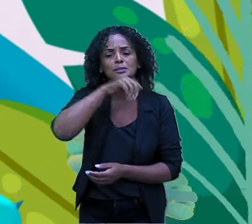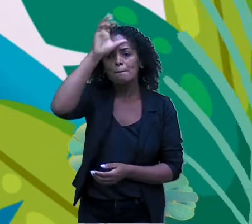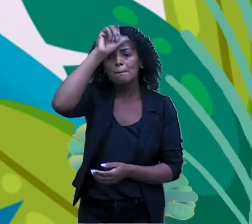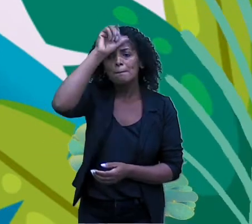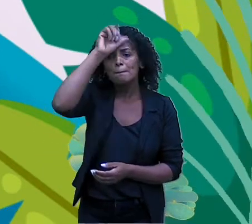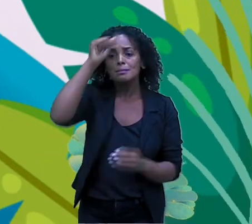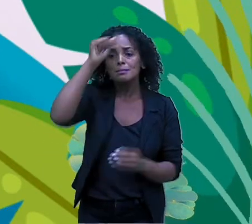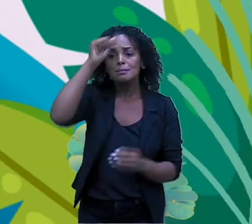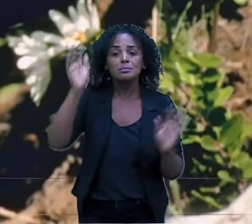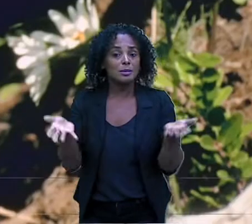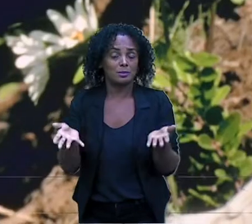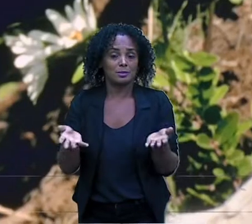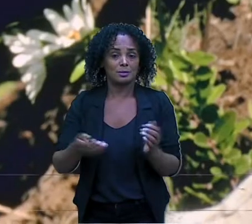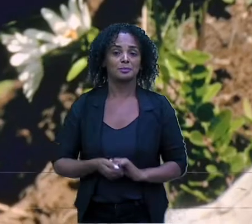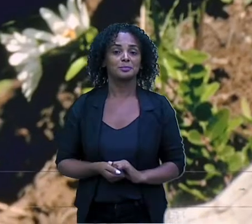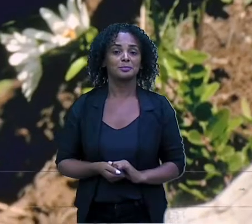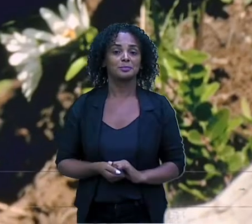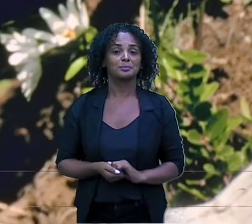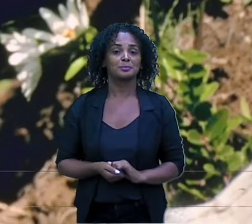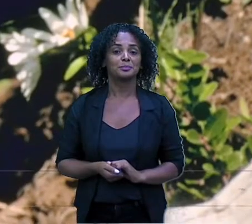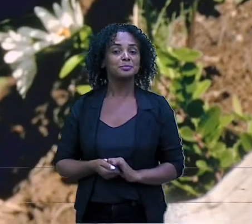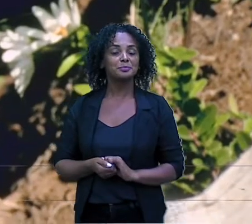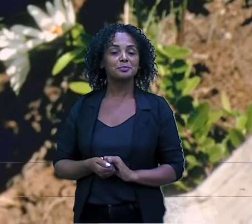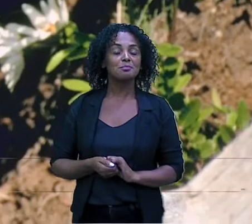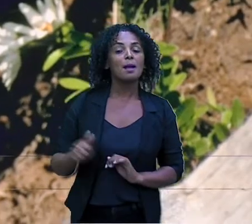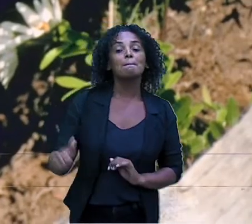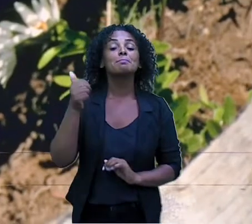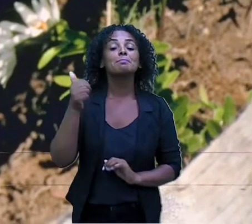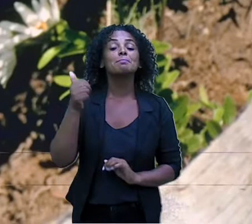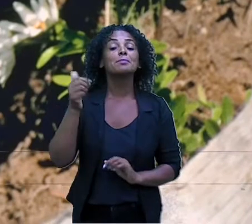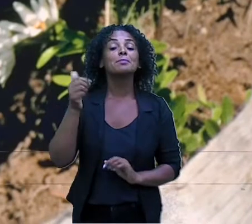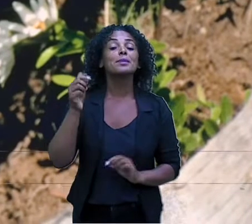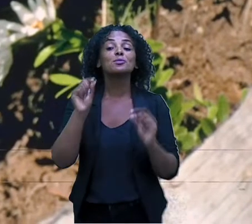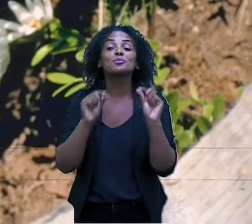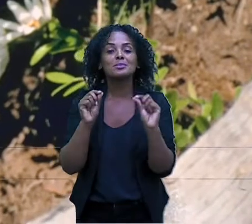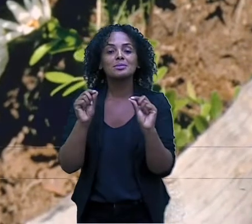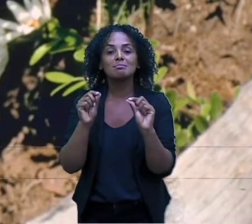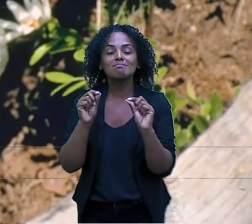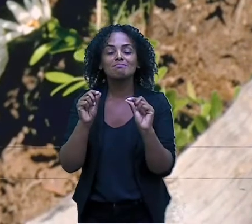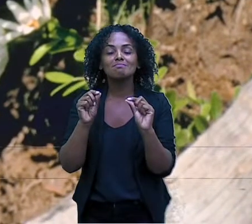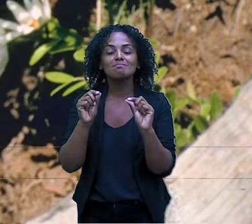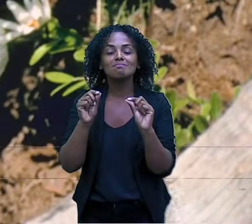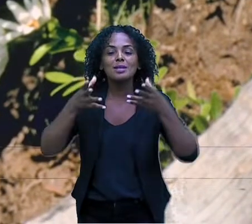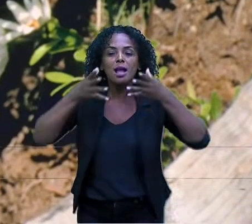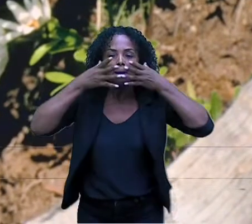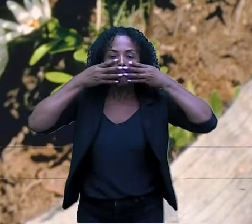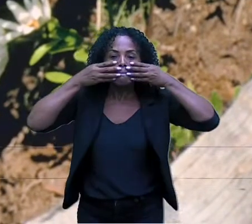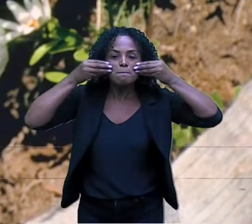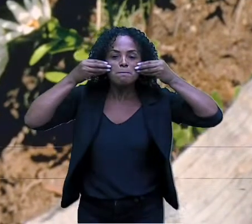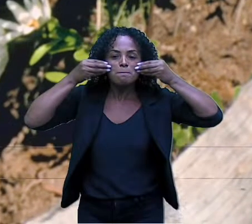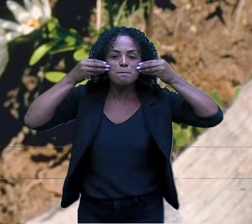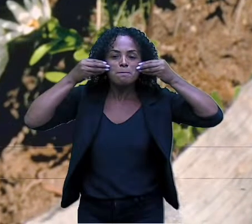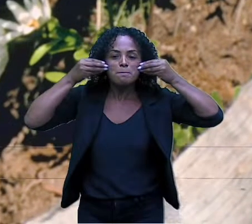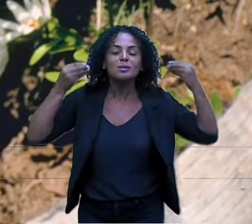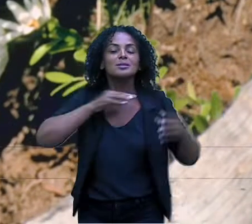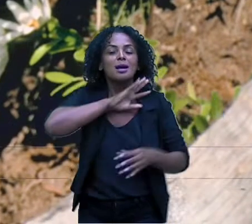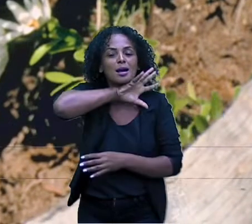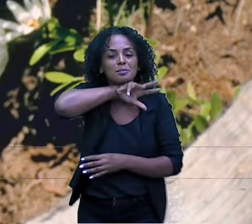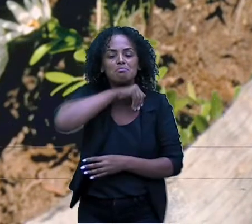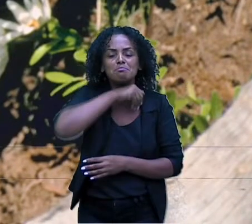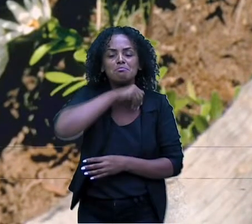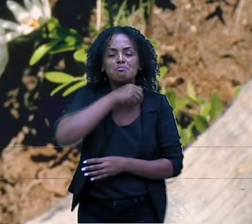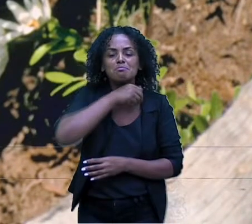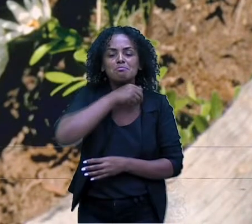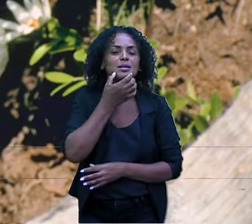Vamos lá. Pay attention. Primeiro aqui, eu tenho a raposa. Raposa em